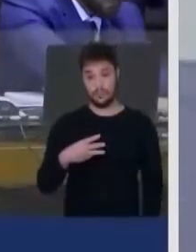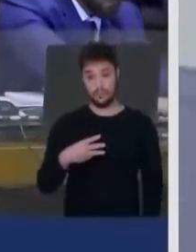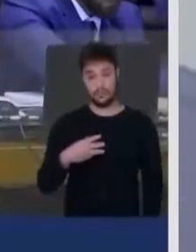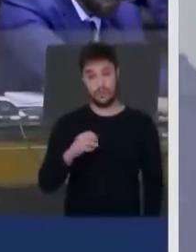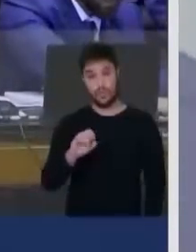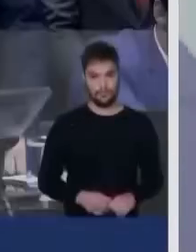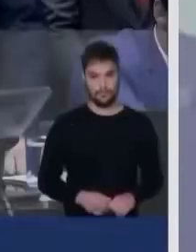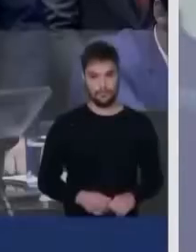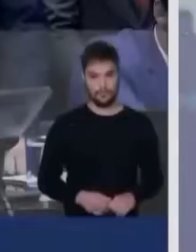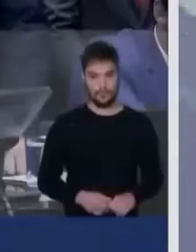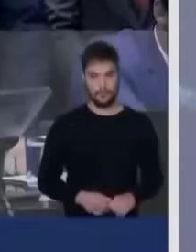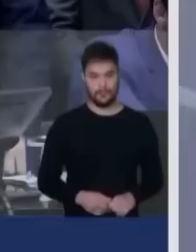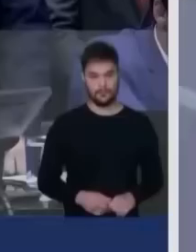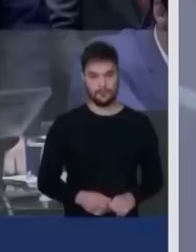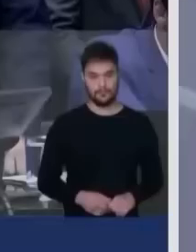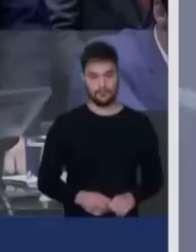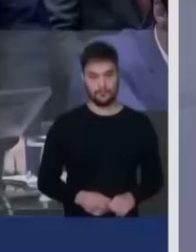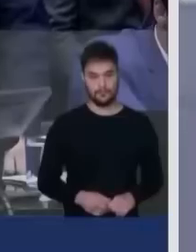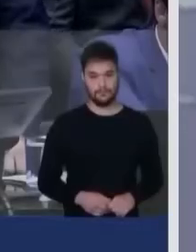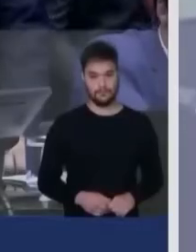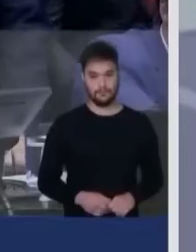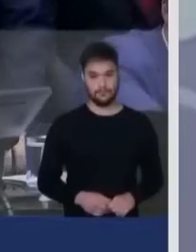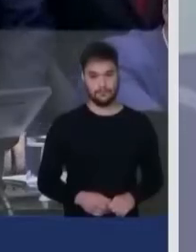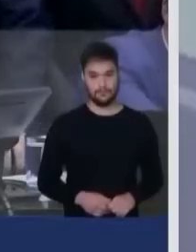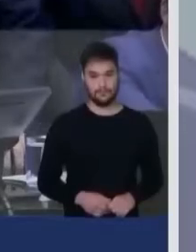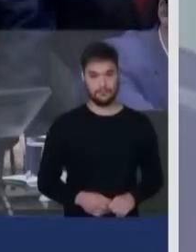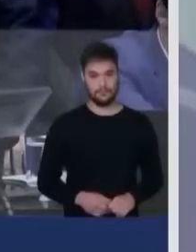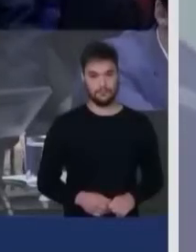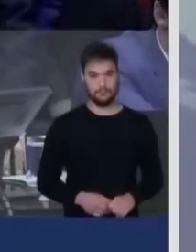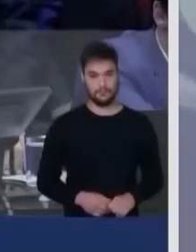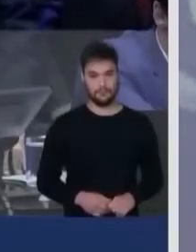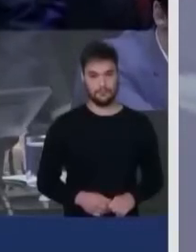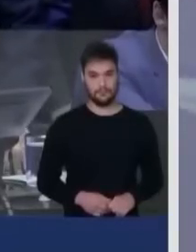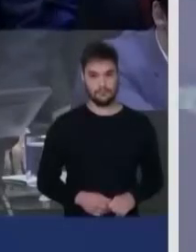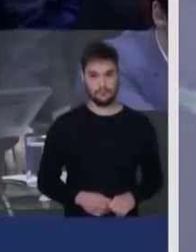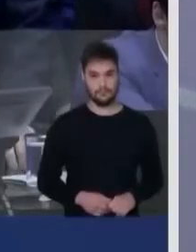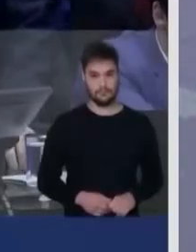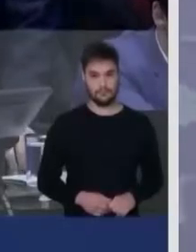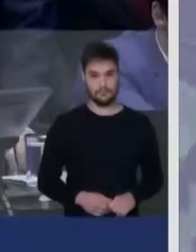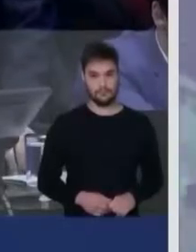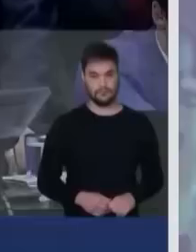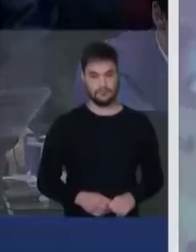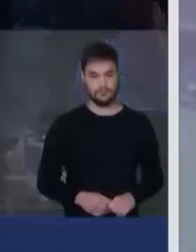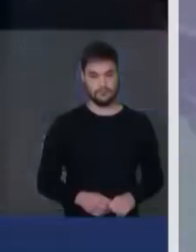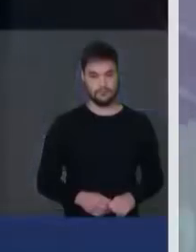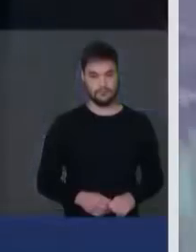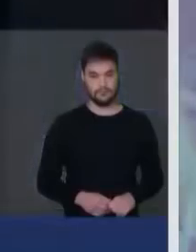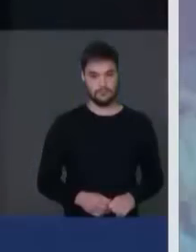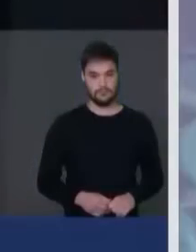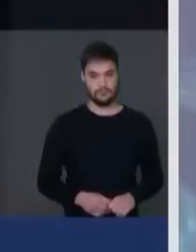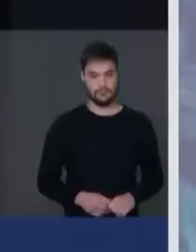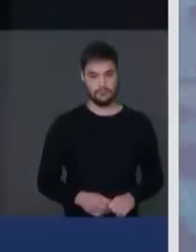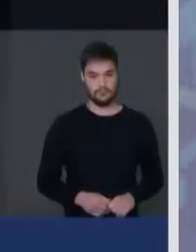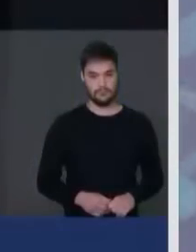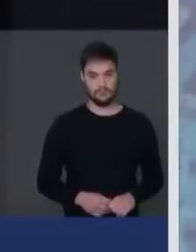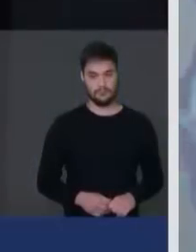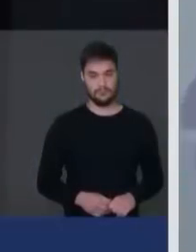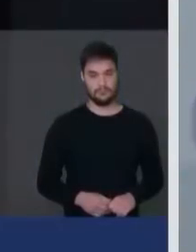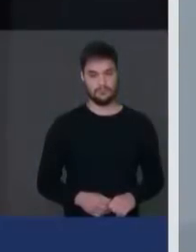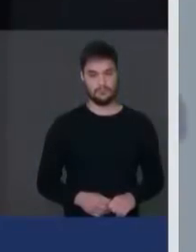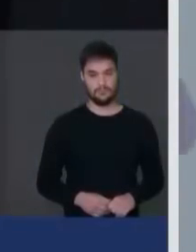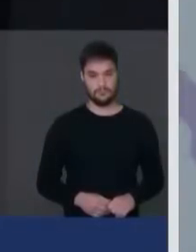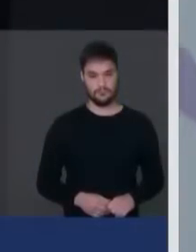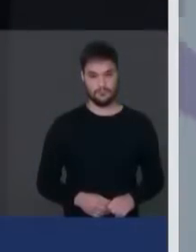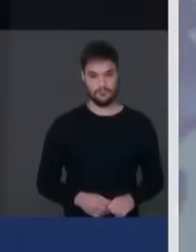antecipado e acaba não tendo o lucro que poderia ter. Então são muitos ingredientes e fora tudo isso, nós temos uma grande parte